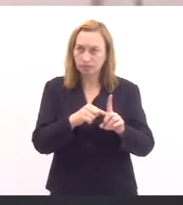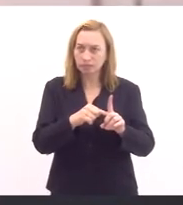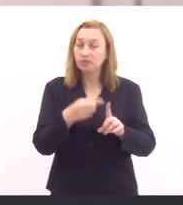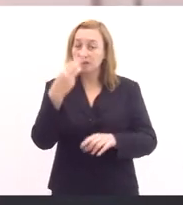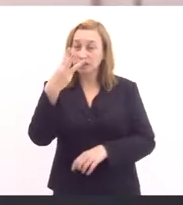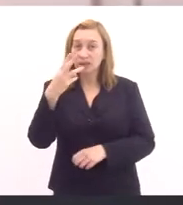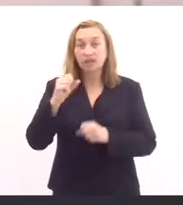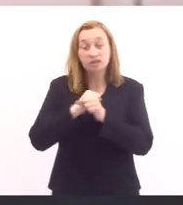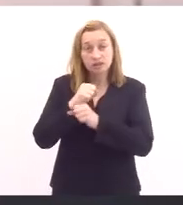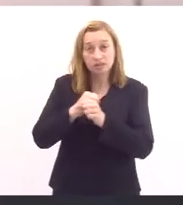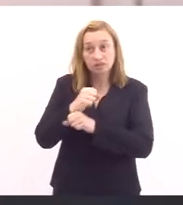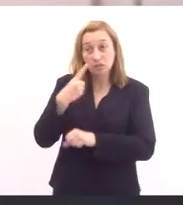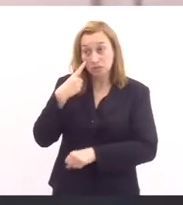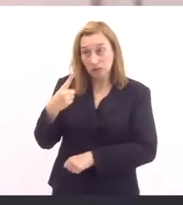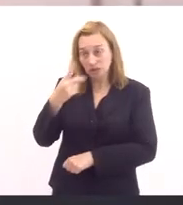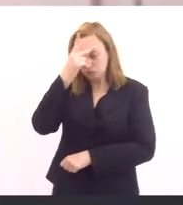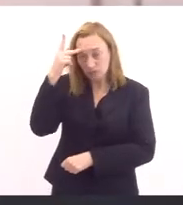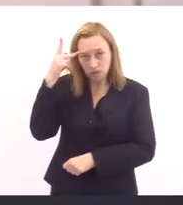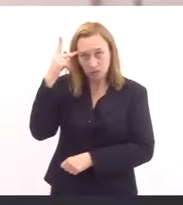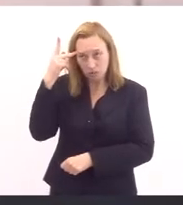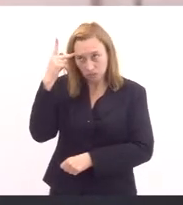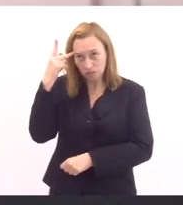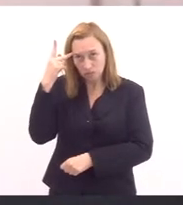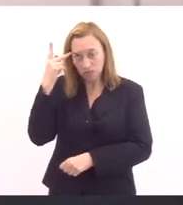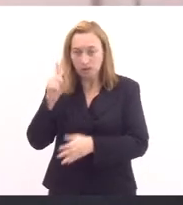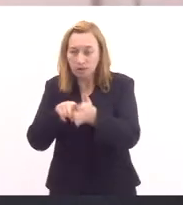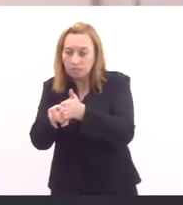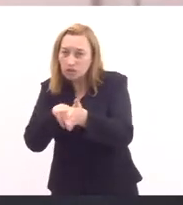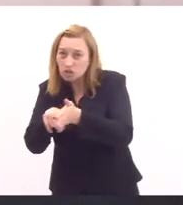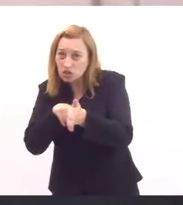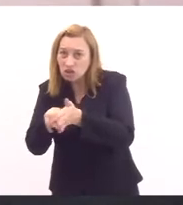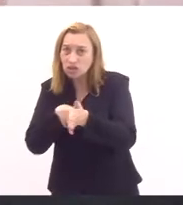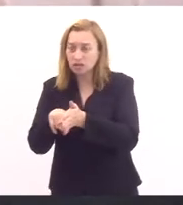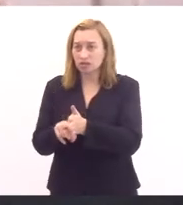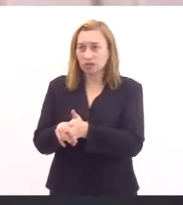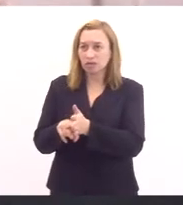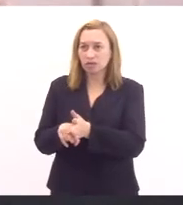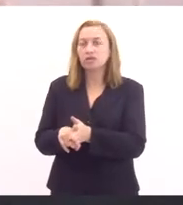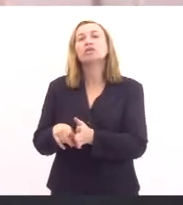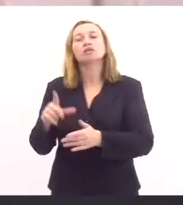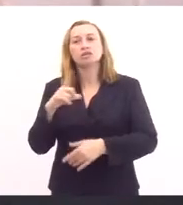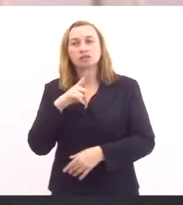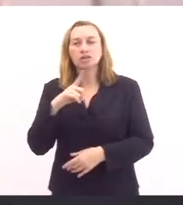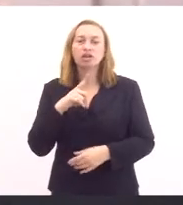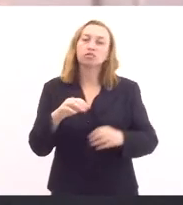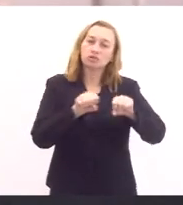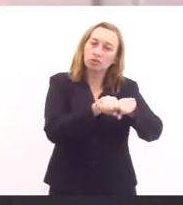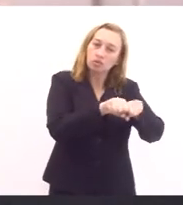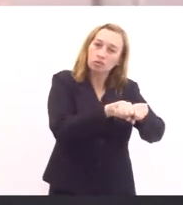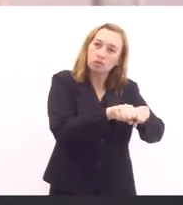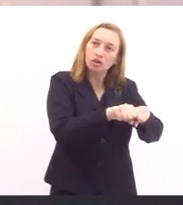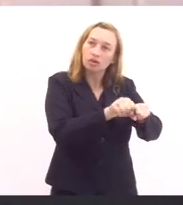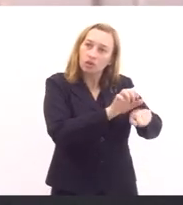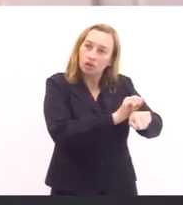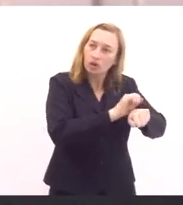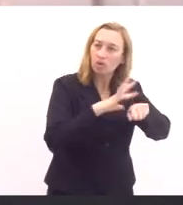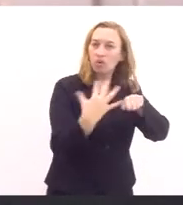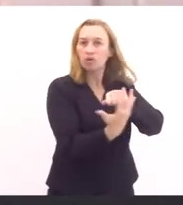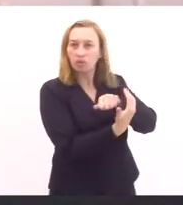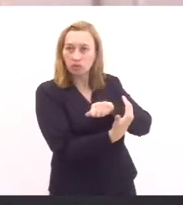as pessoas que estão na linha de frente da pesquisa do atendimento Claro que nós temos um lado a convide de